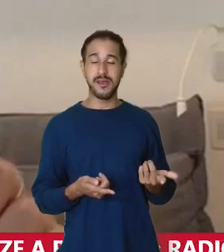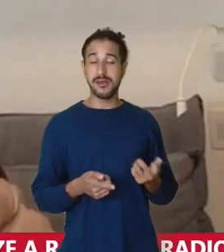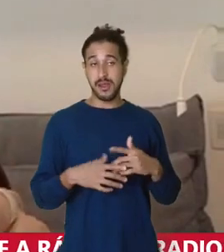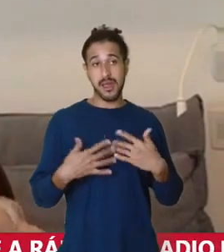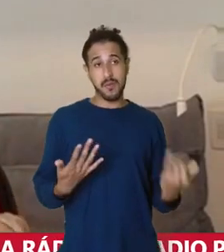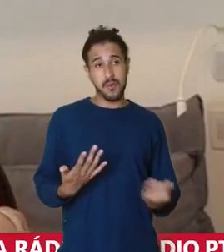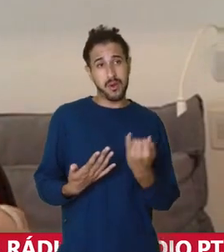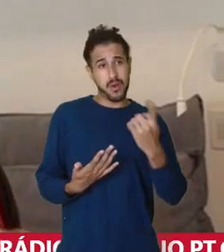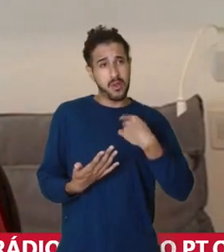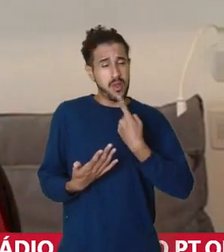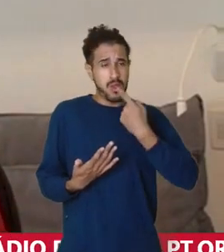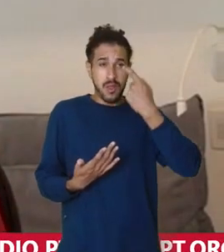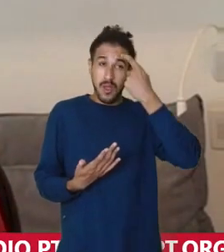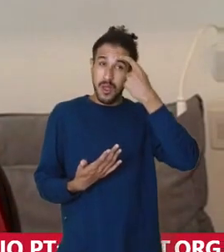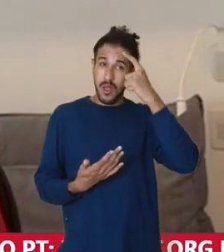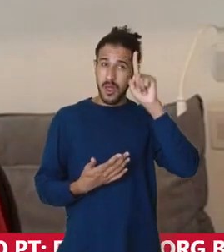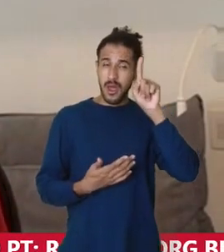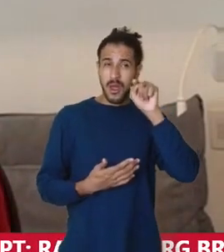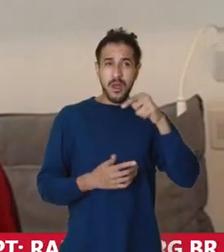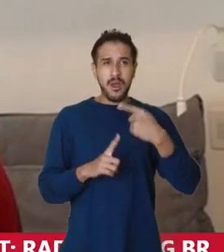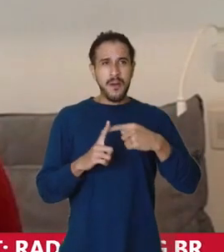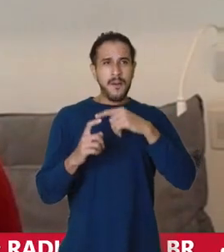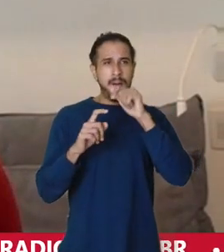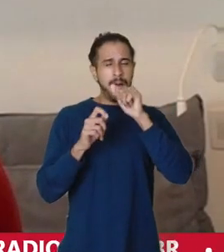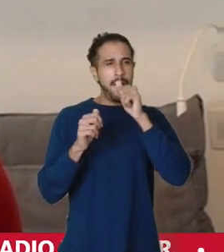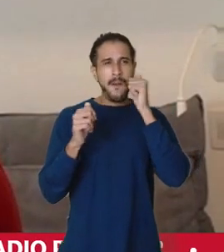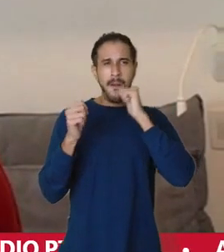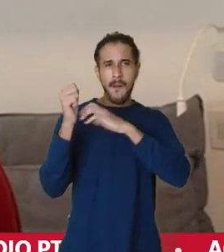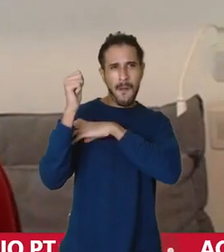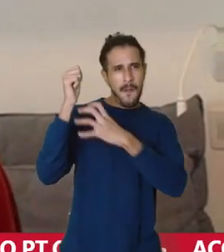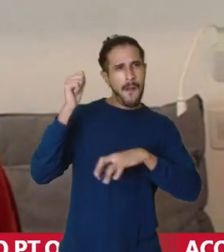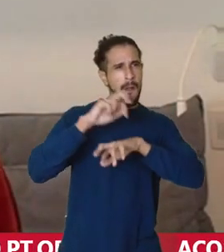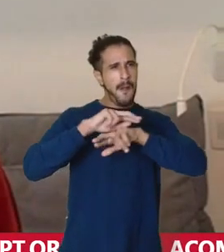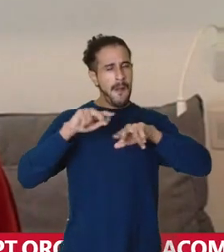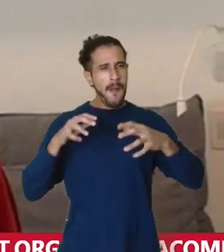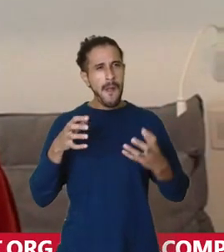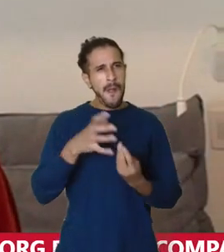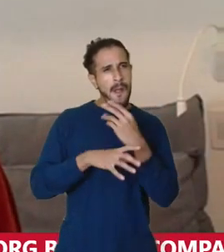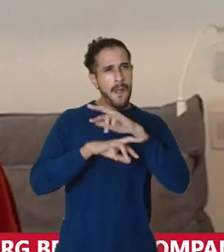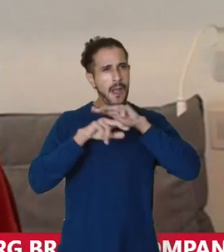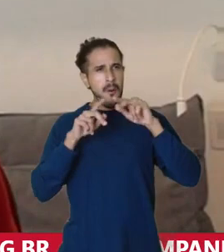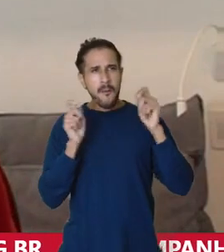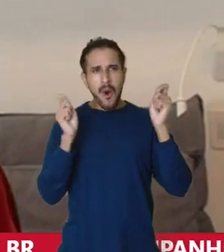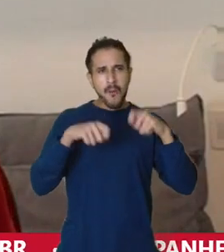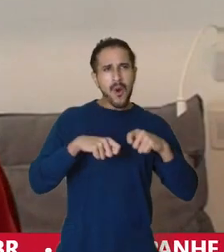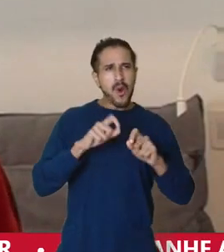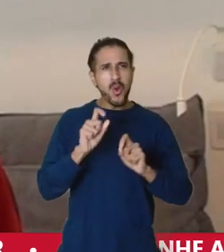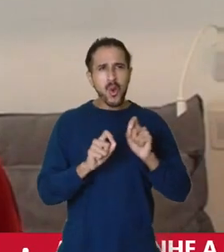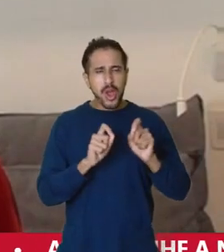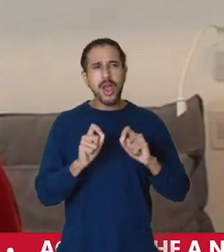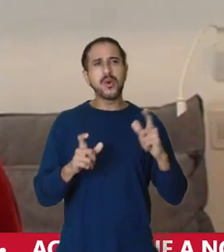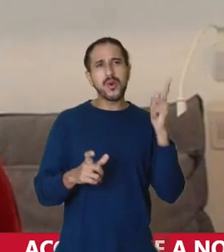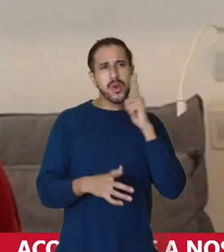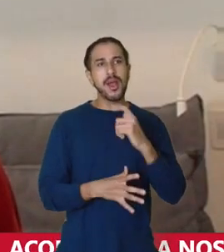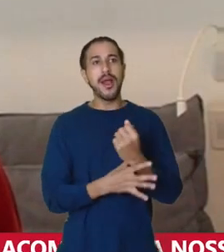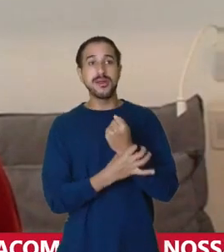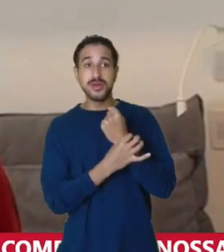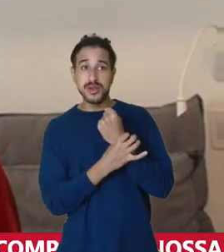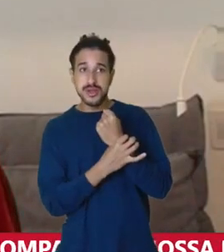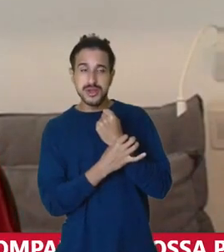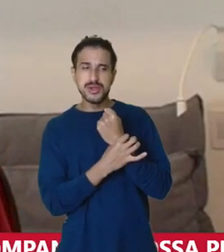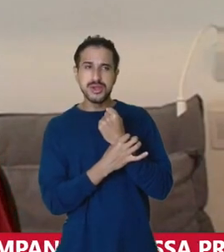a gente ter isso em mente, sabe? Porque os feminismos construíram historicamente possibilidades de se garantir